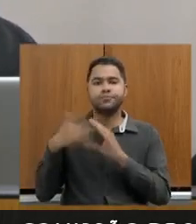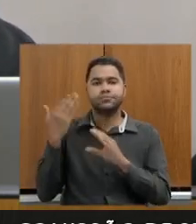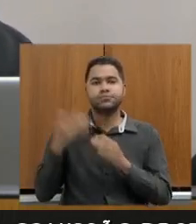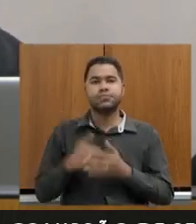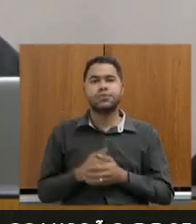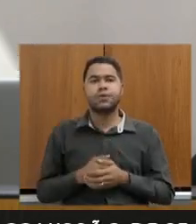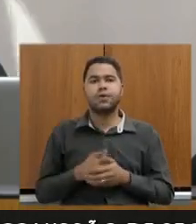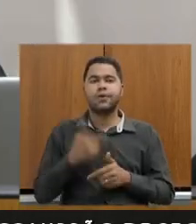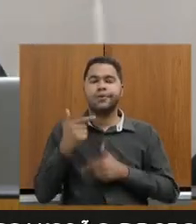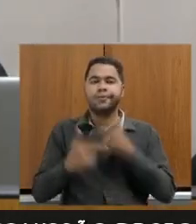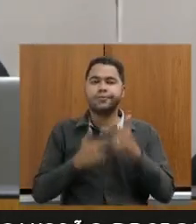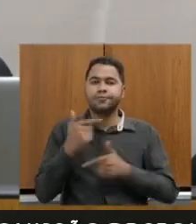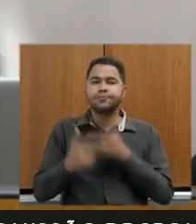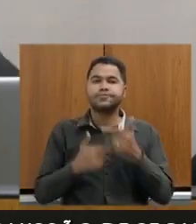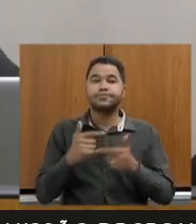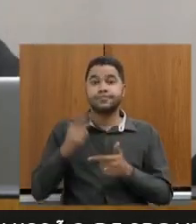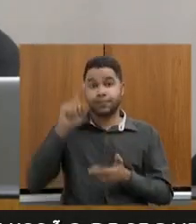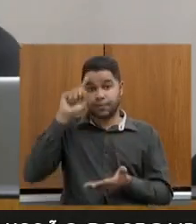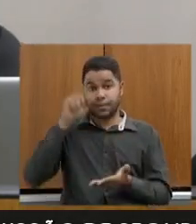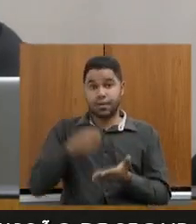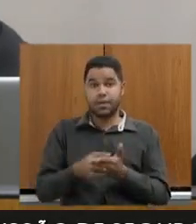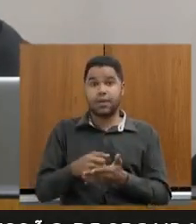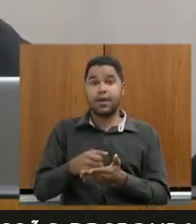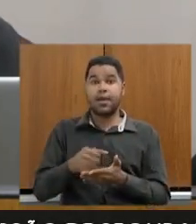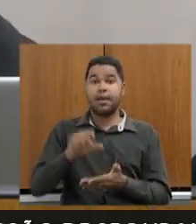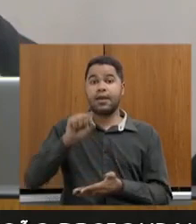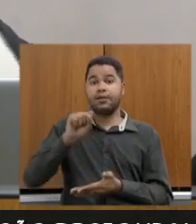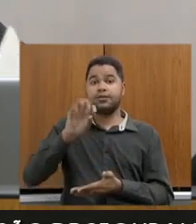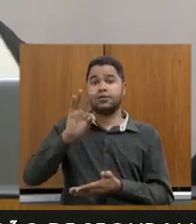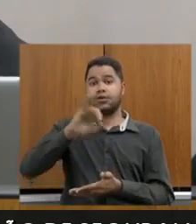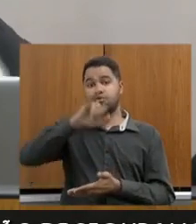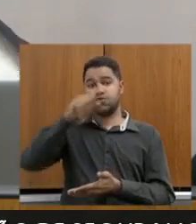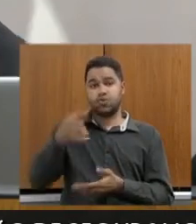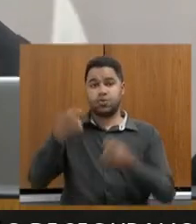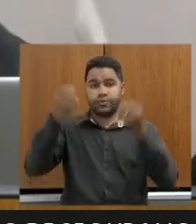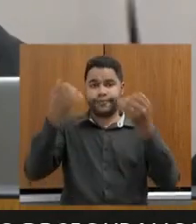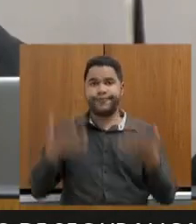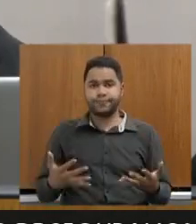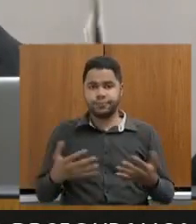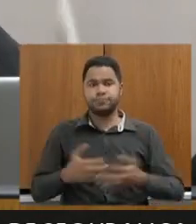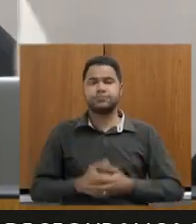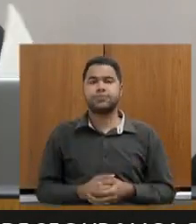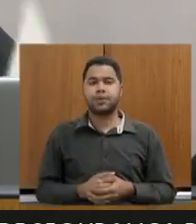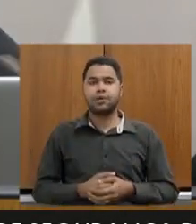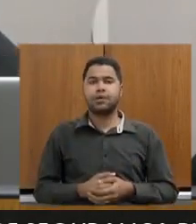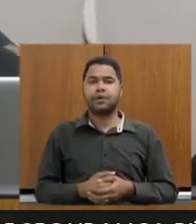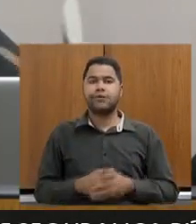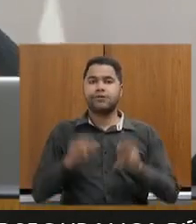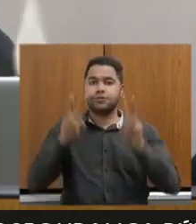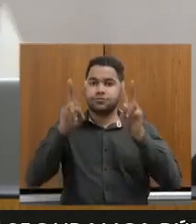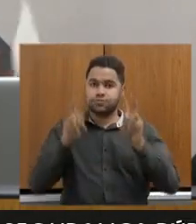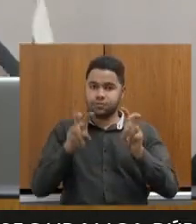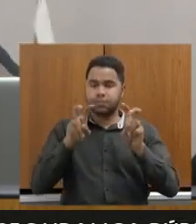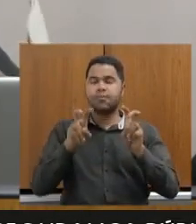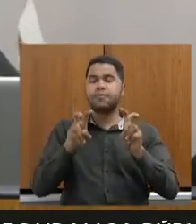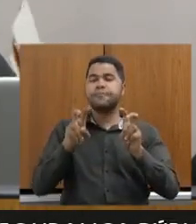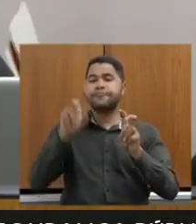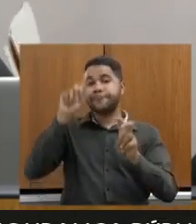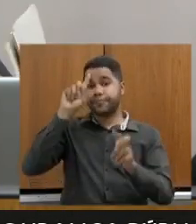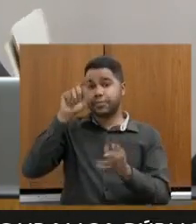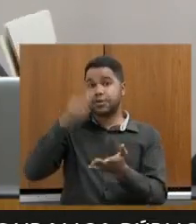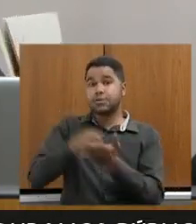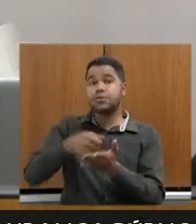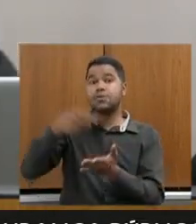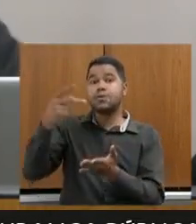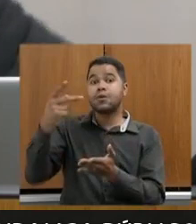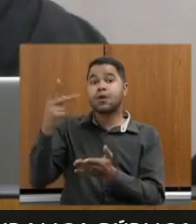devo trabalho e pega uma decisão do STJ tô falando essa desse assunto uma decisão